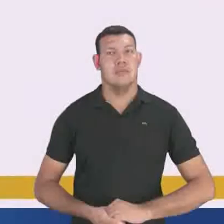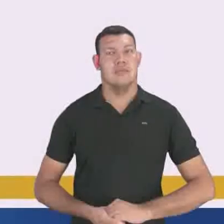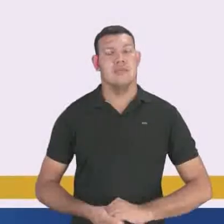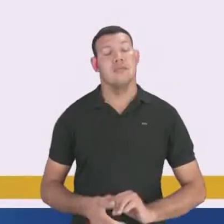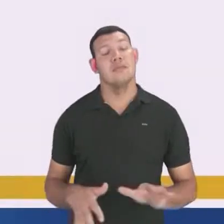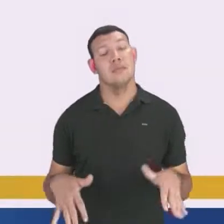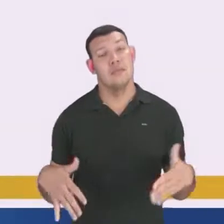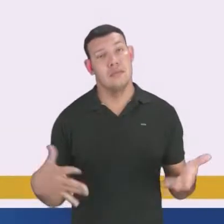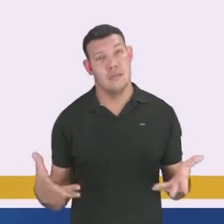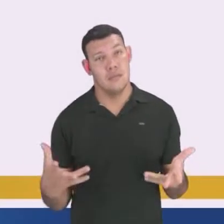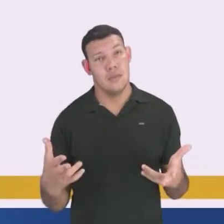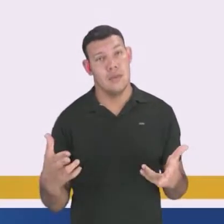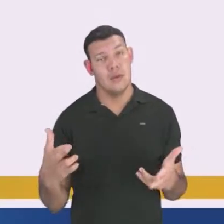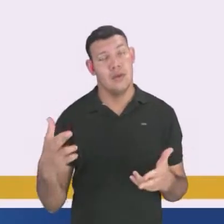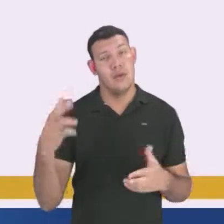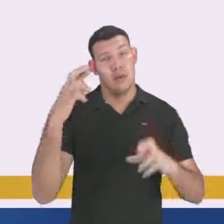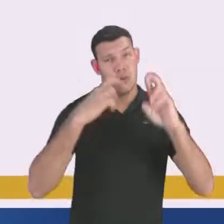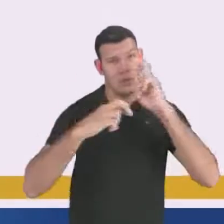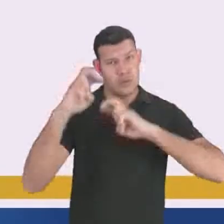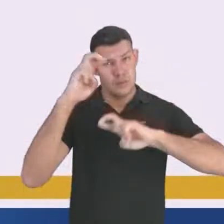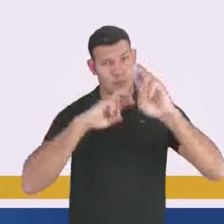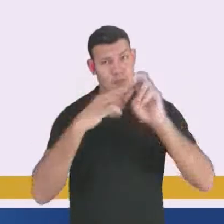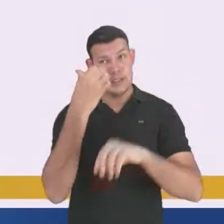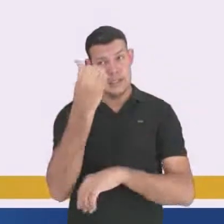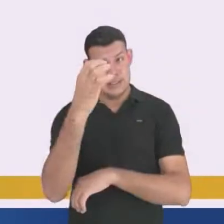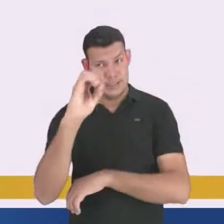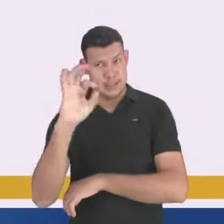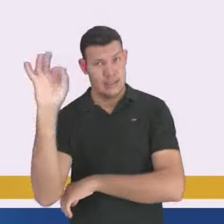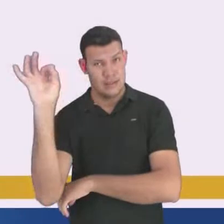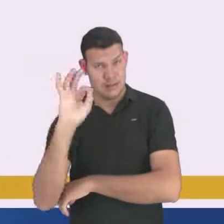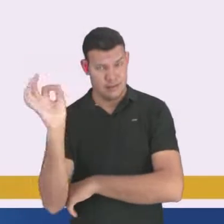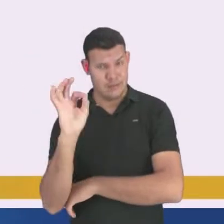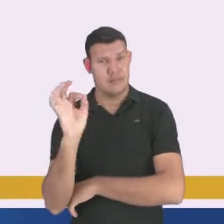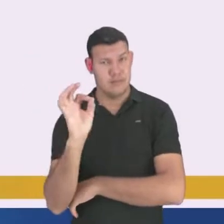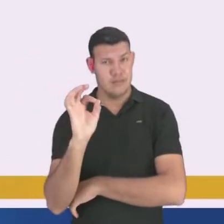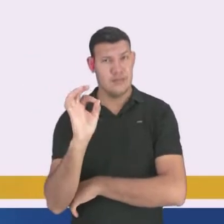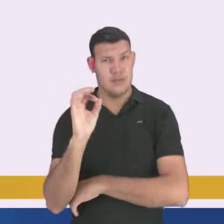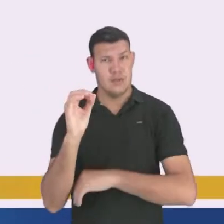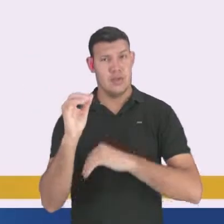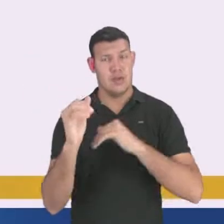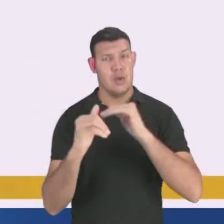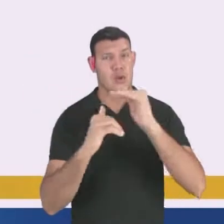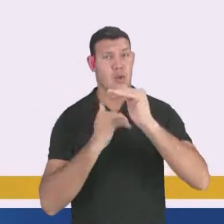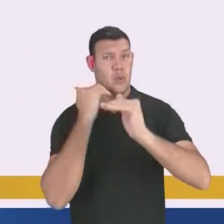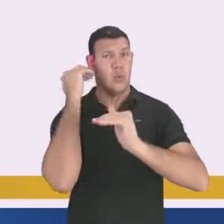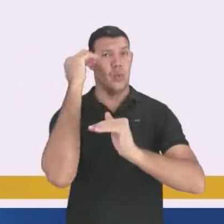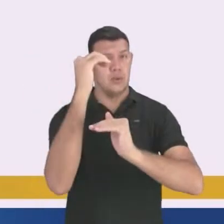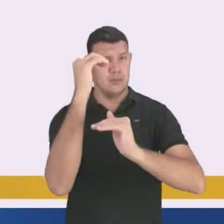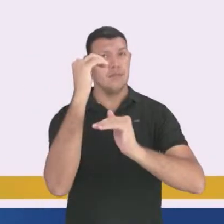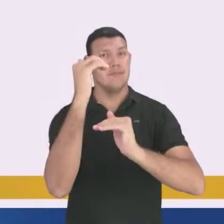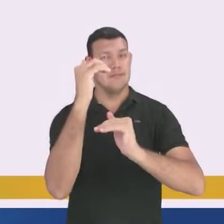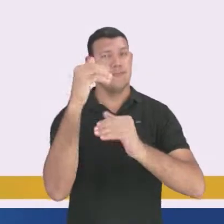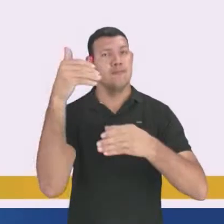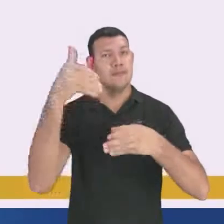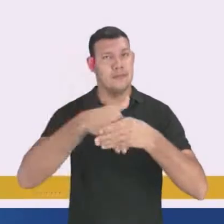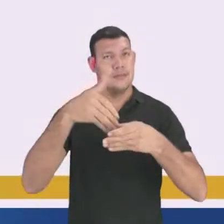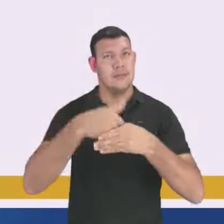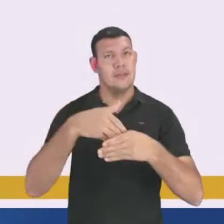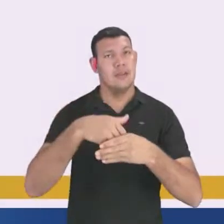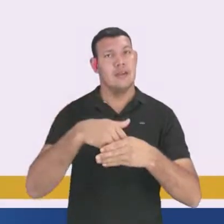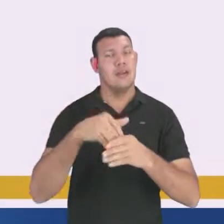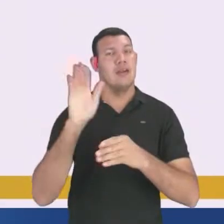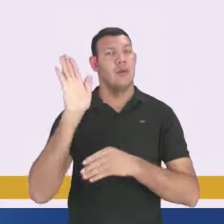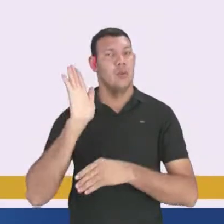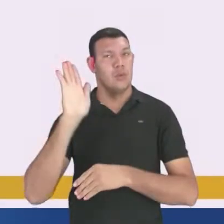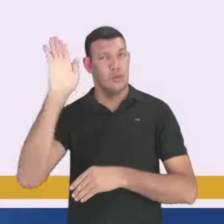Muito bem, então observe que, por exemplo, 60% das pessoas que tinham ensino superior, eles votariam no candidato aí, Aécio, que é